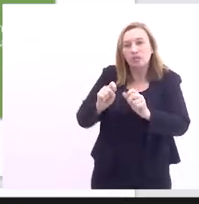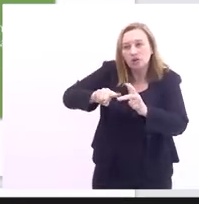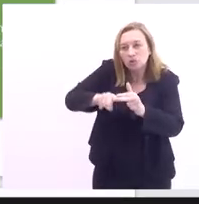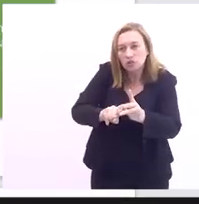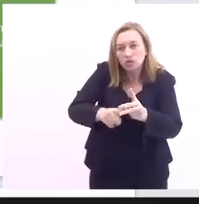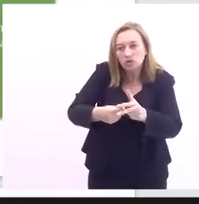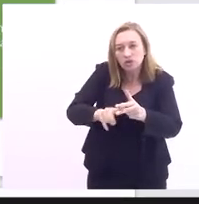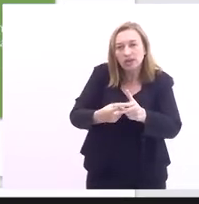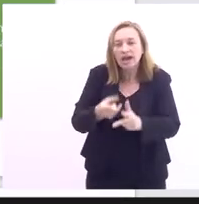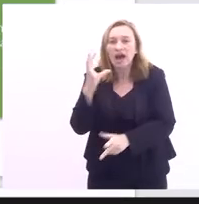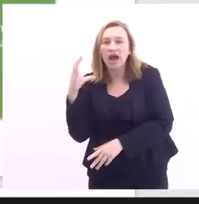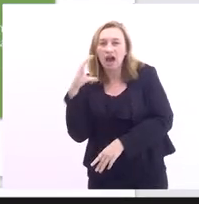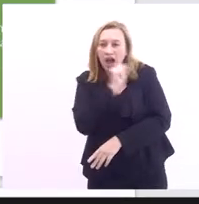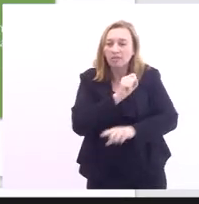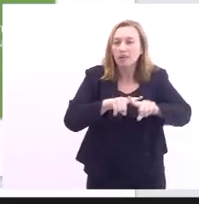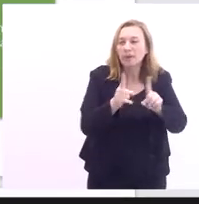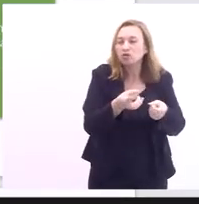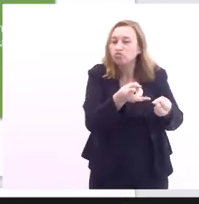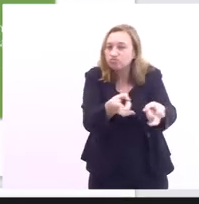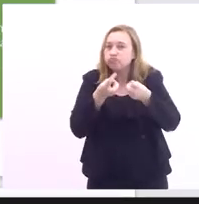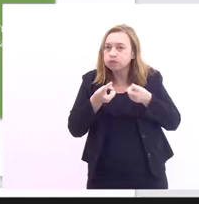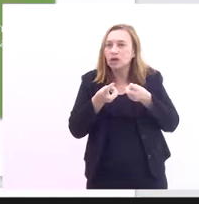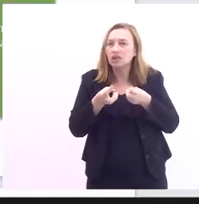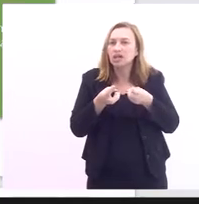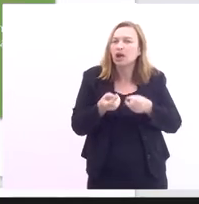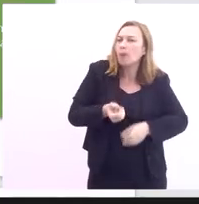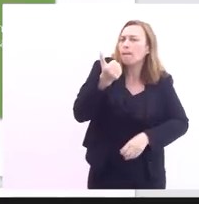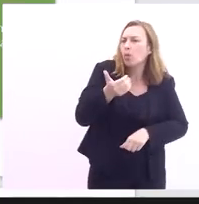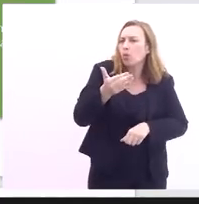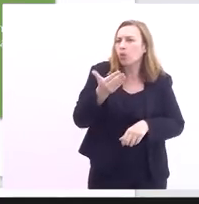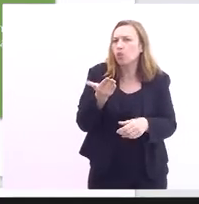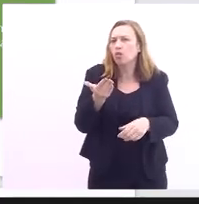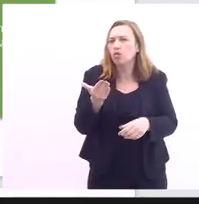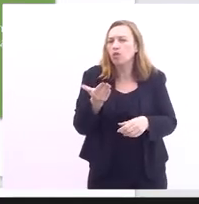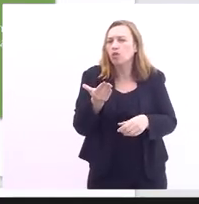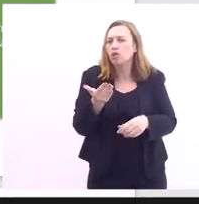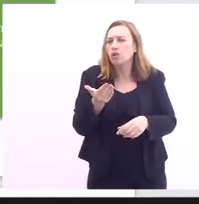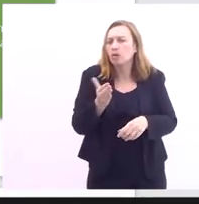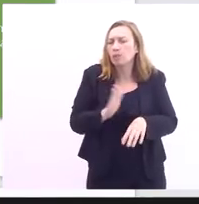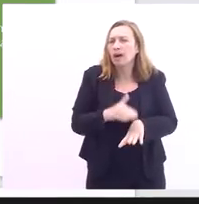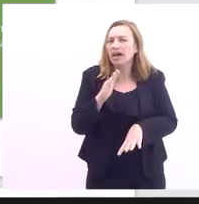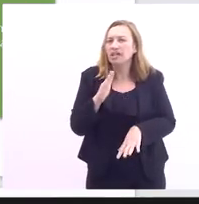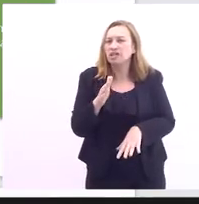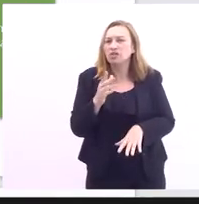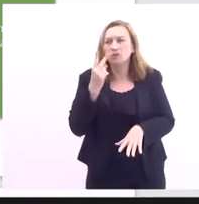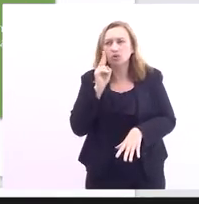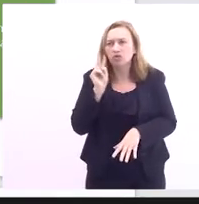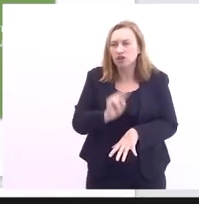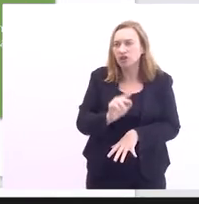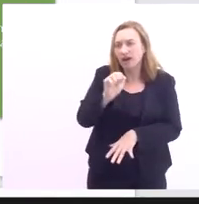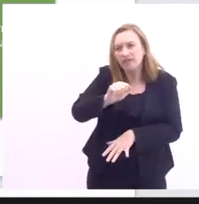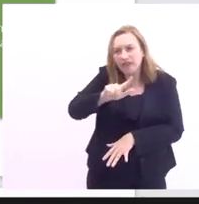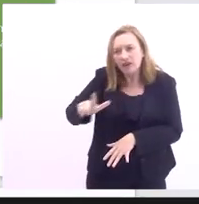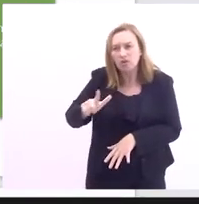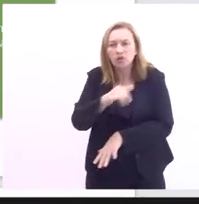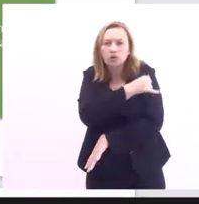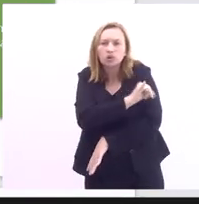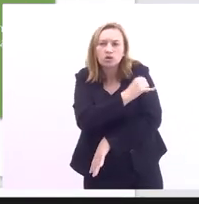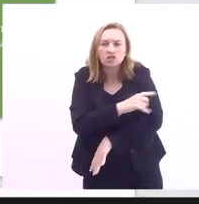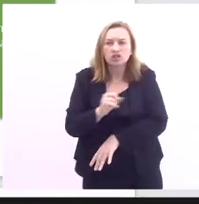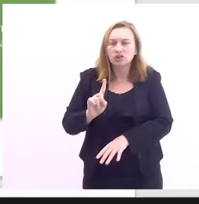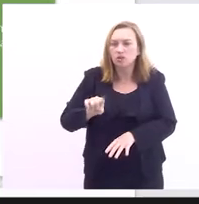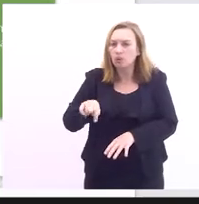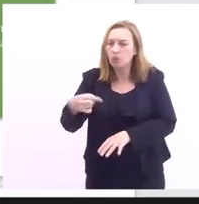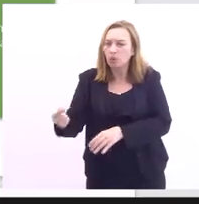forma rápida, mas quando se percebe que é um pouco maior, como é o caso aqui da Enel Rio, a gente encaminha para um